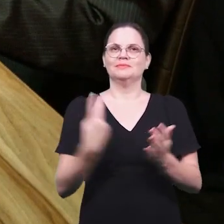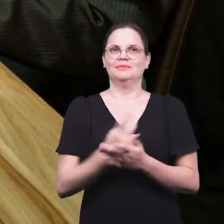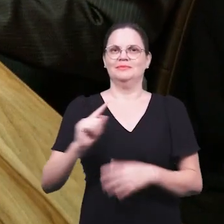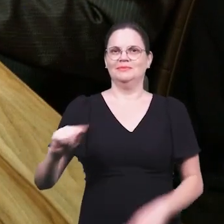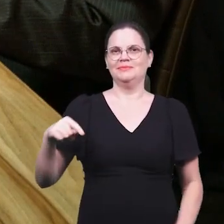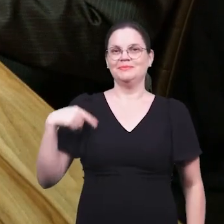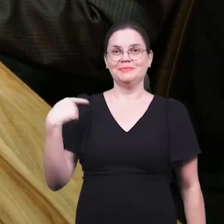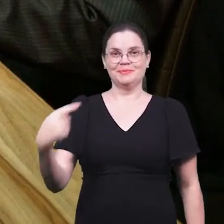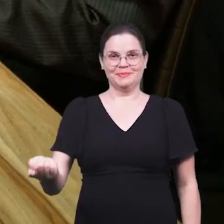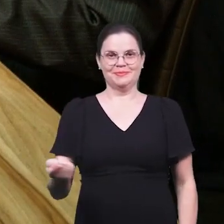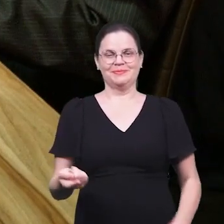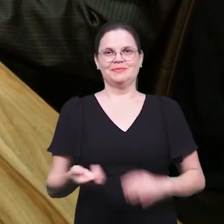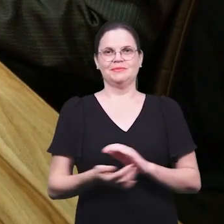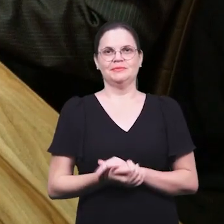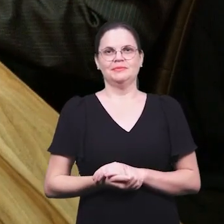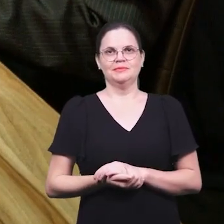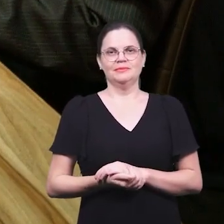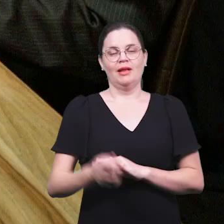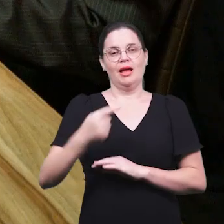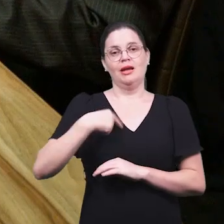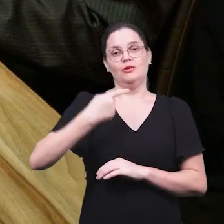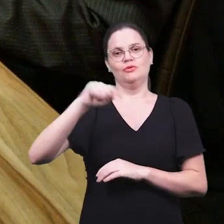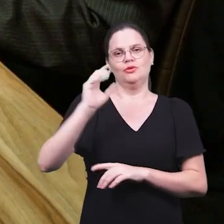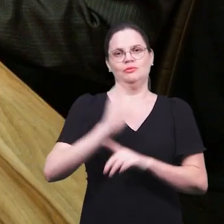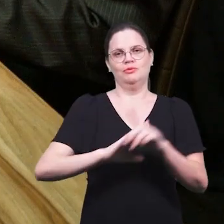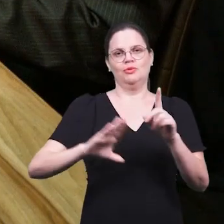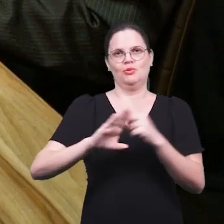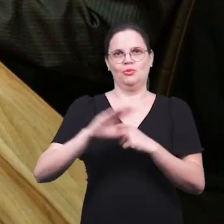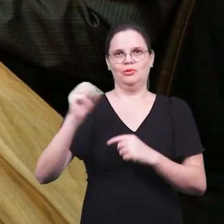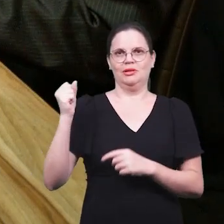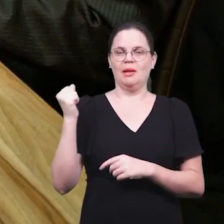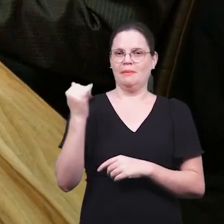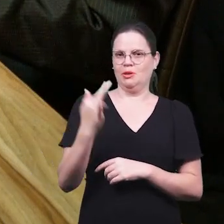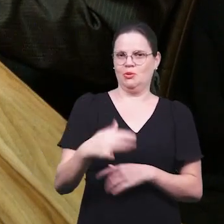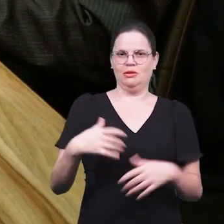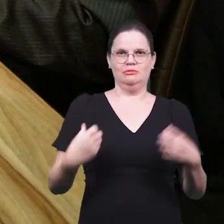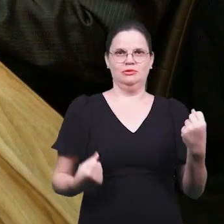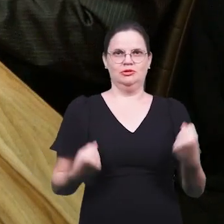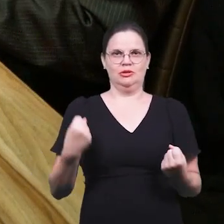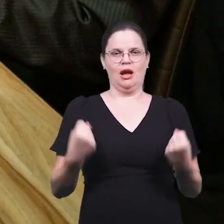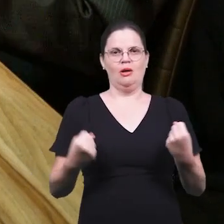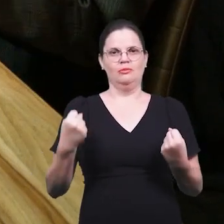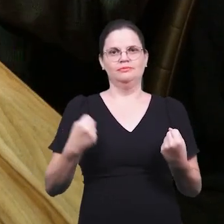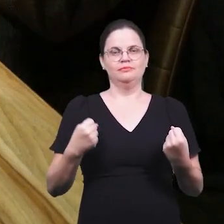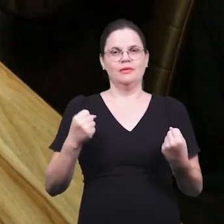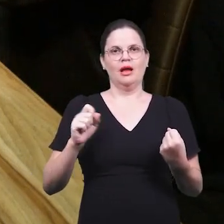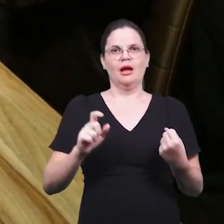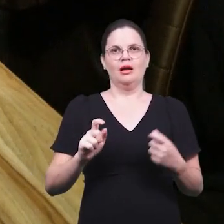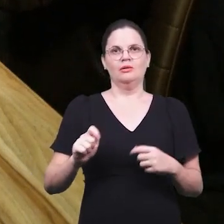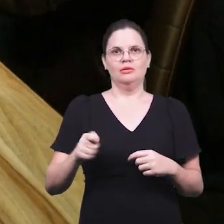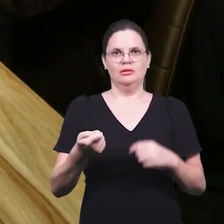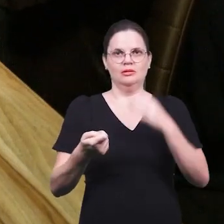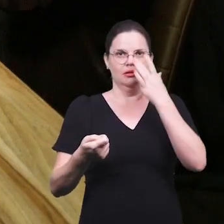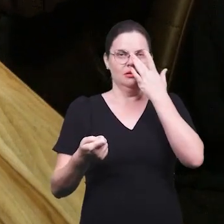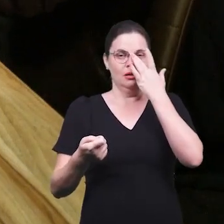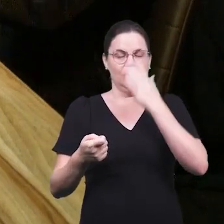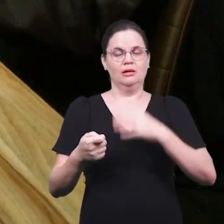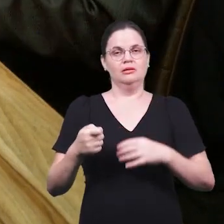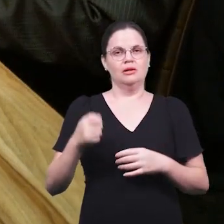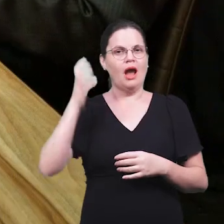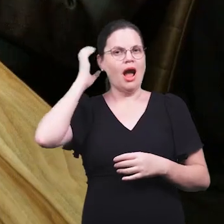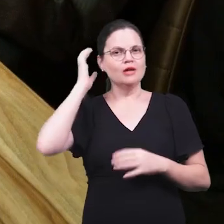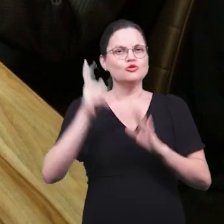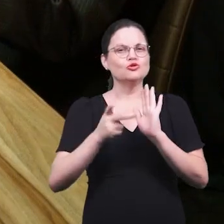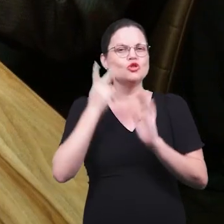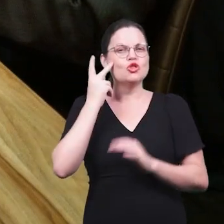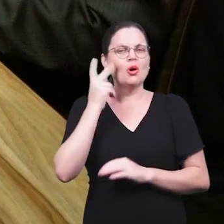entendi, né? A resposta era não. E o que aconteceu depois lá na frente? Um dia eu tô indo para madrugada,